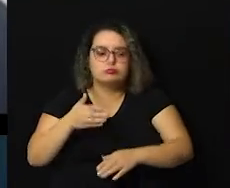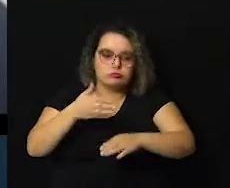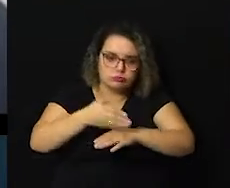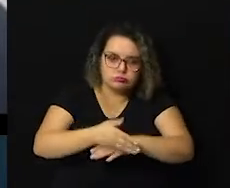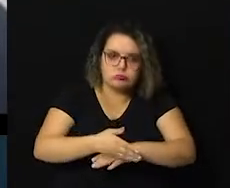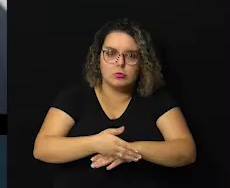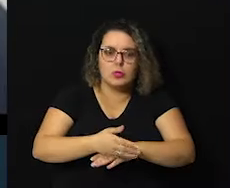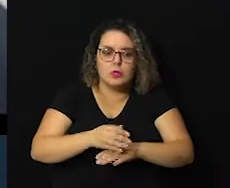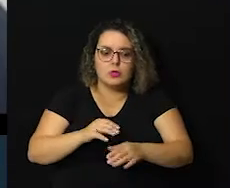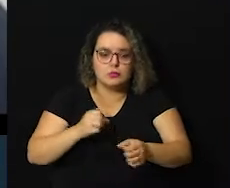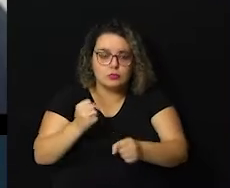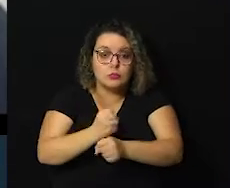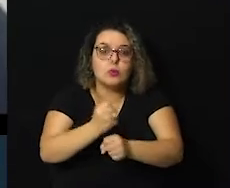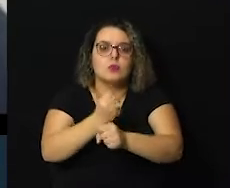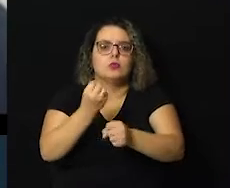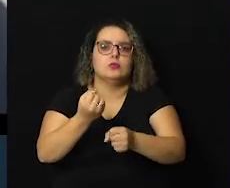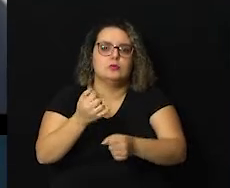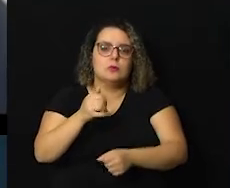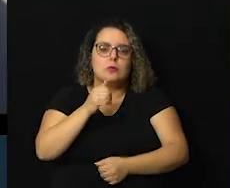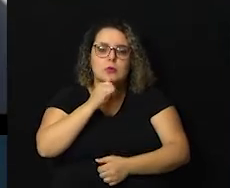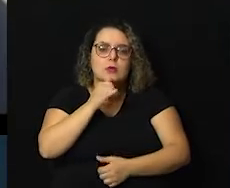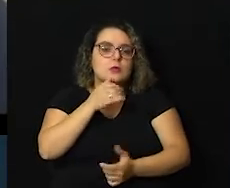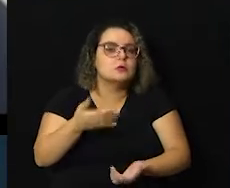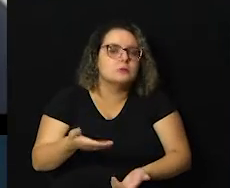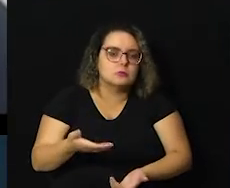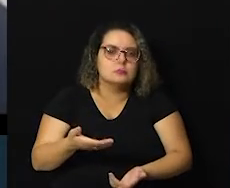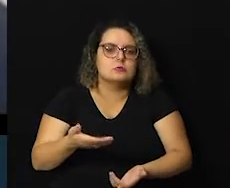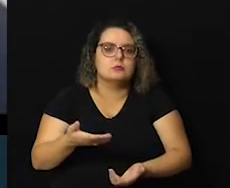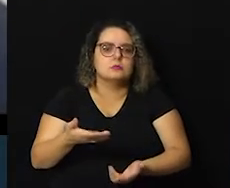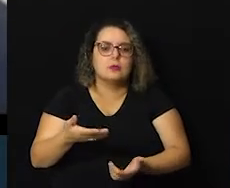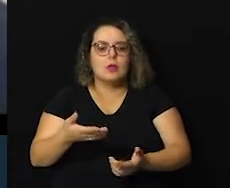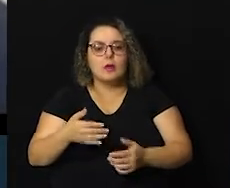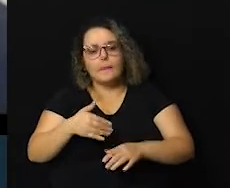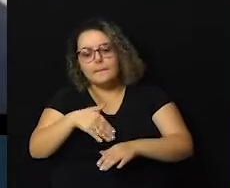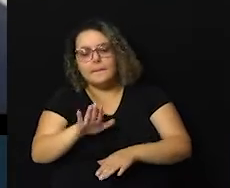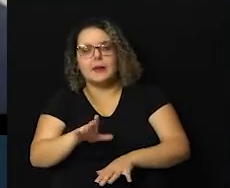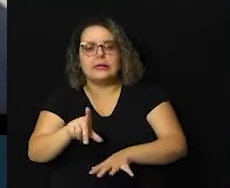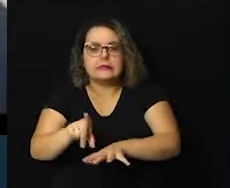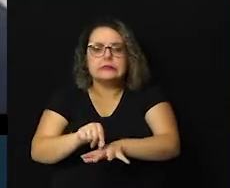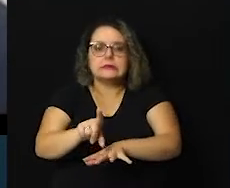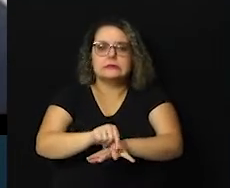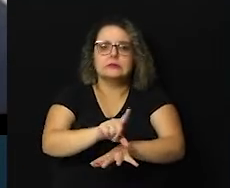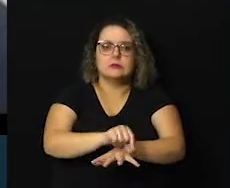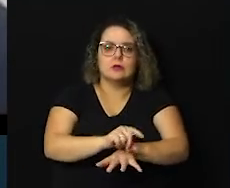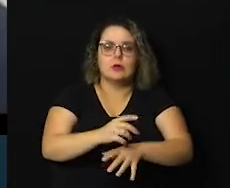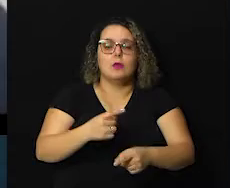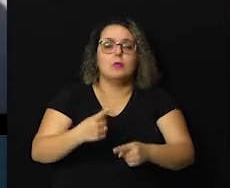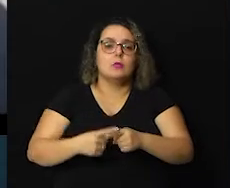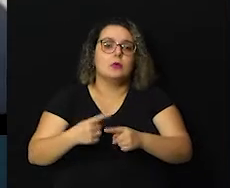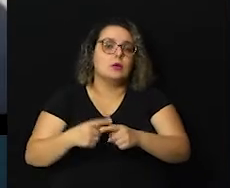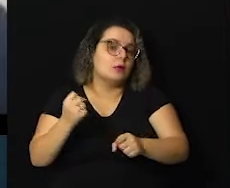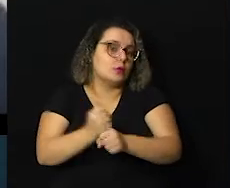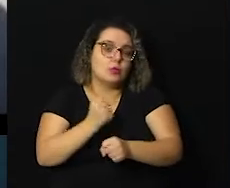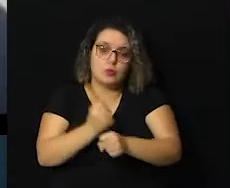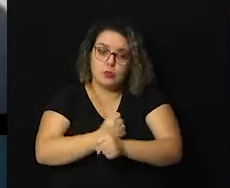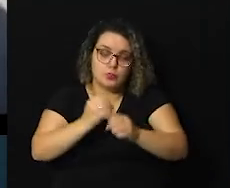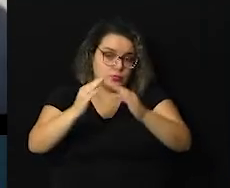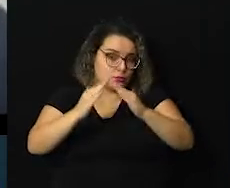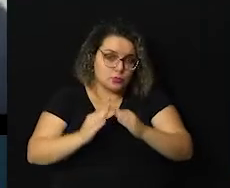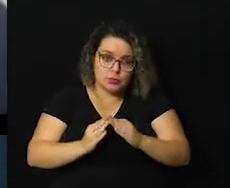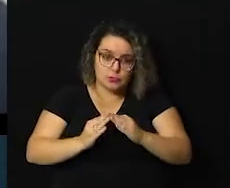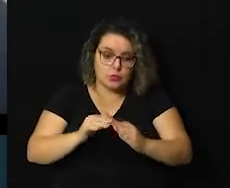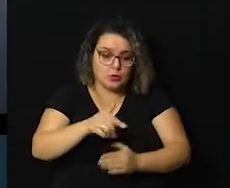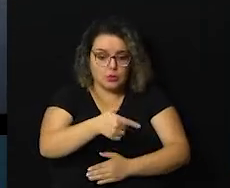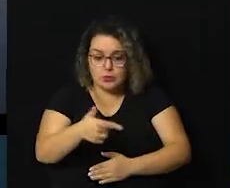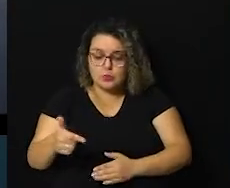a gente consegue entrar no braço e como estão e aí pode ser que ela vire um braço que é uma demanda também fica se querem construir